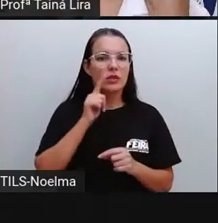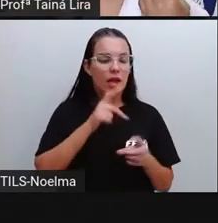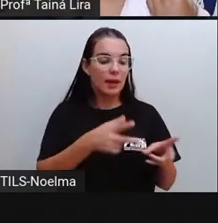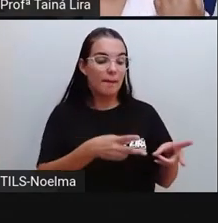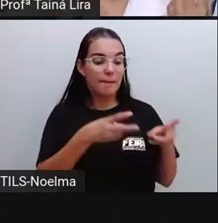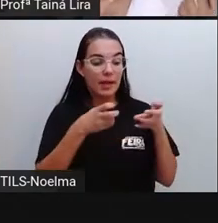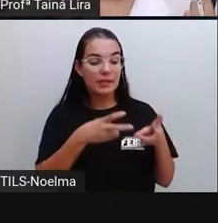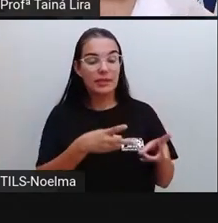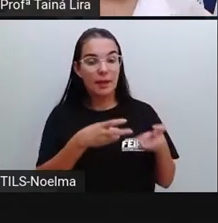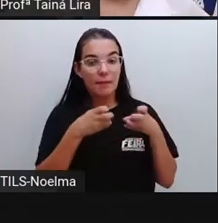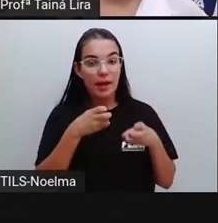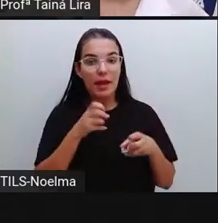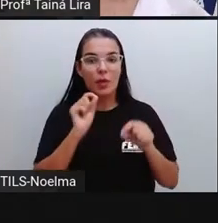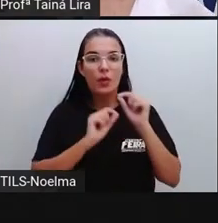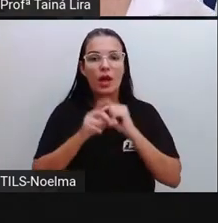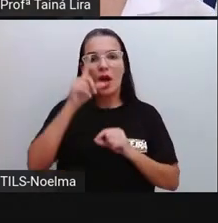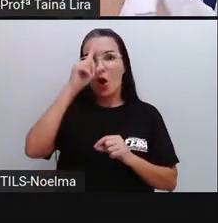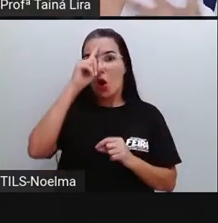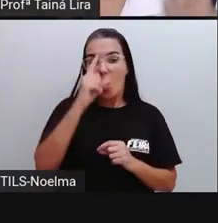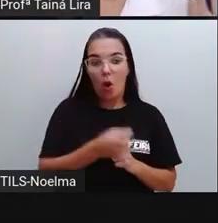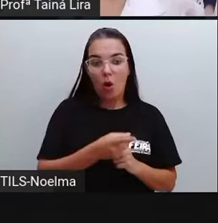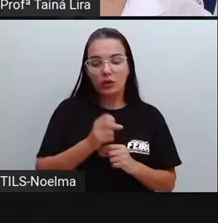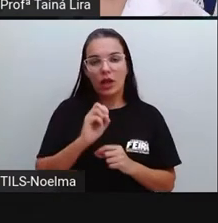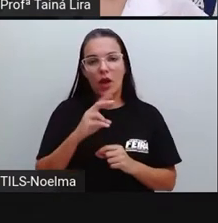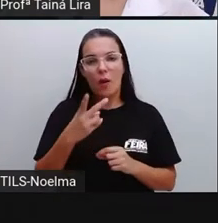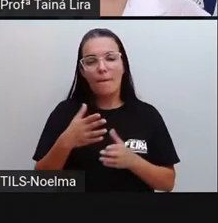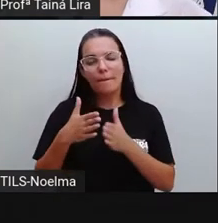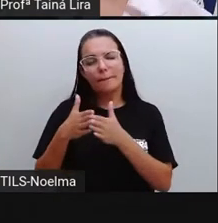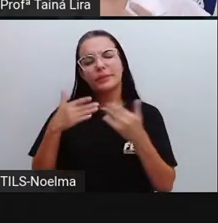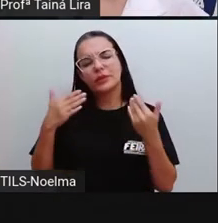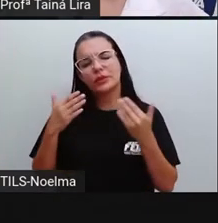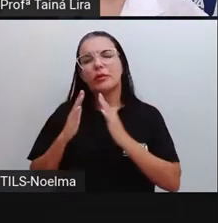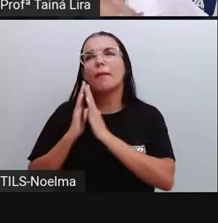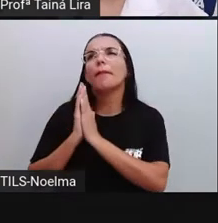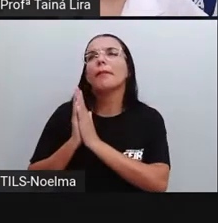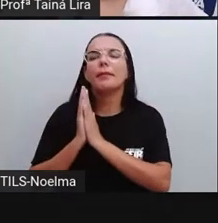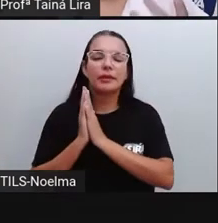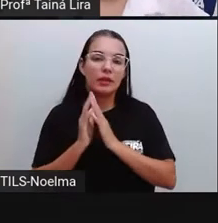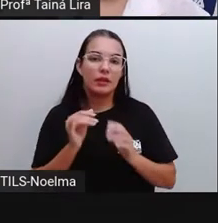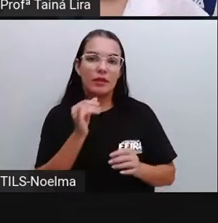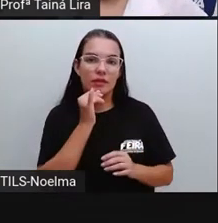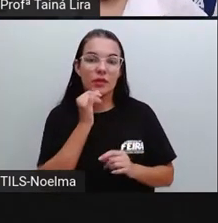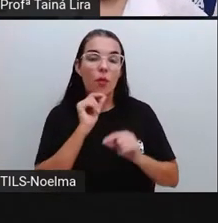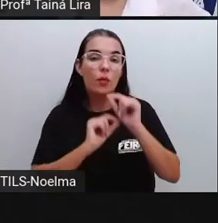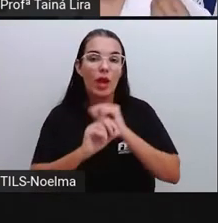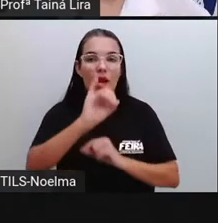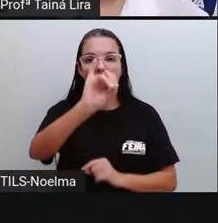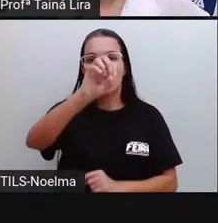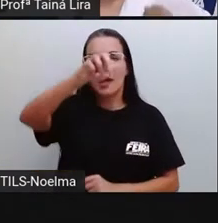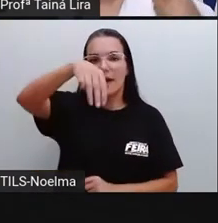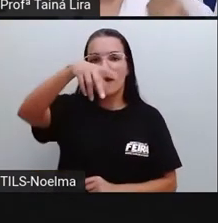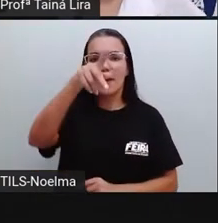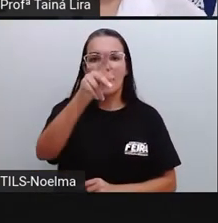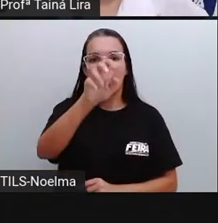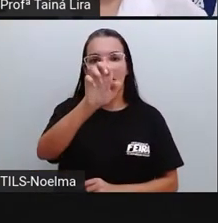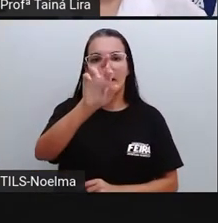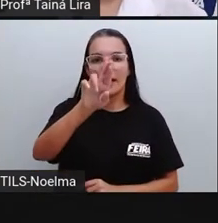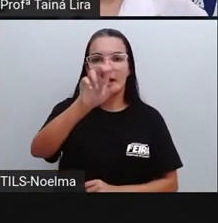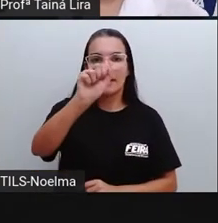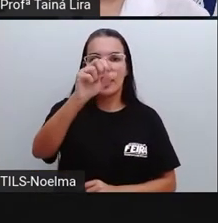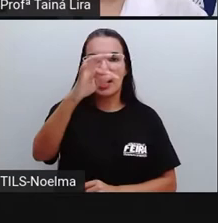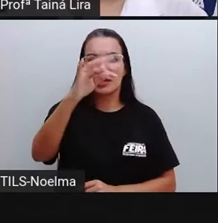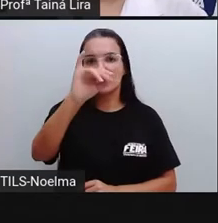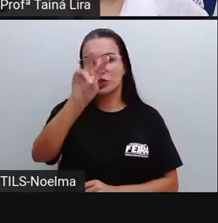estão indicando ordem ou pedido, que a Pró até falou que ela é chamado, né, são chamados aí de imperativos. Então, olha lá